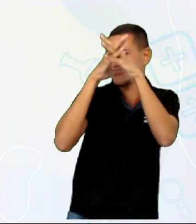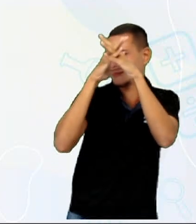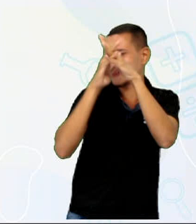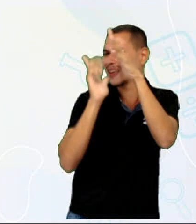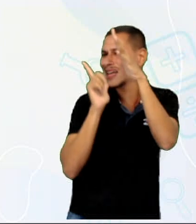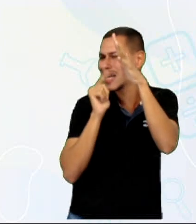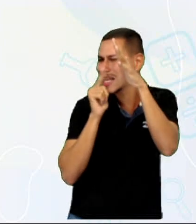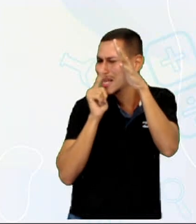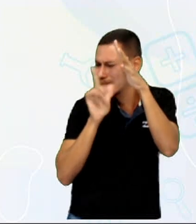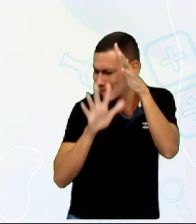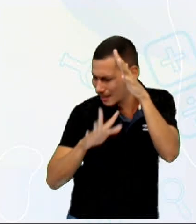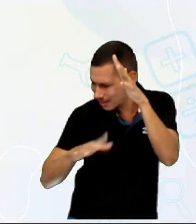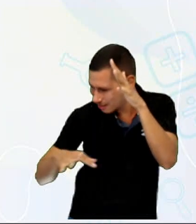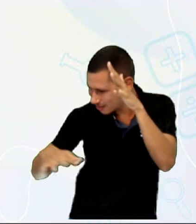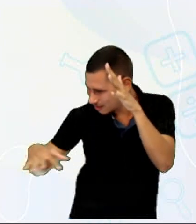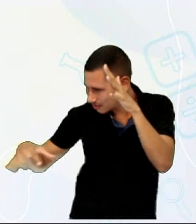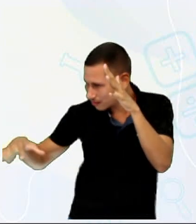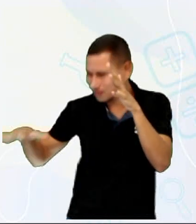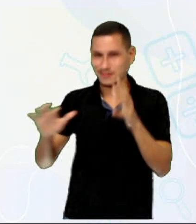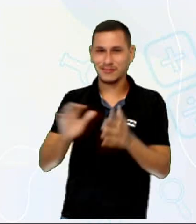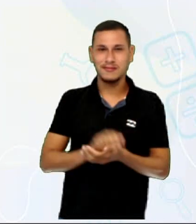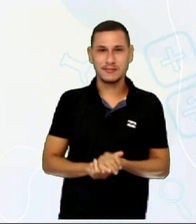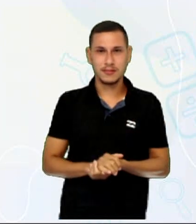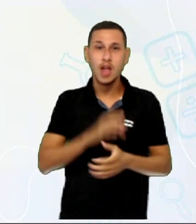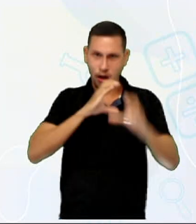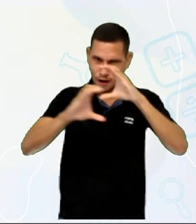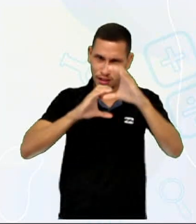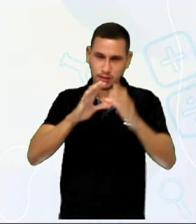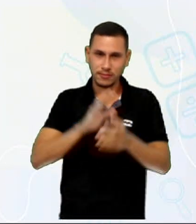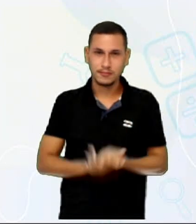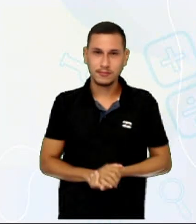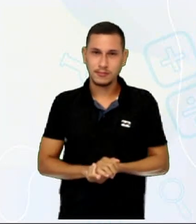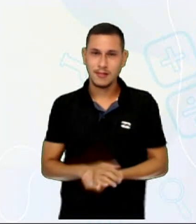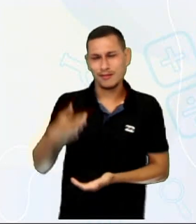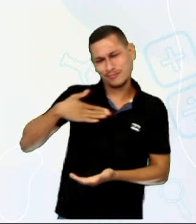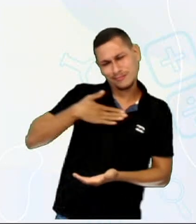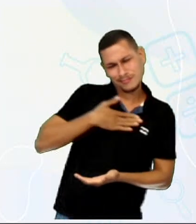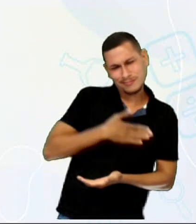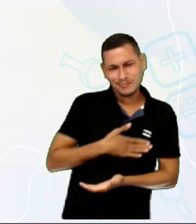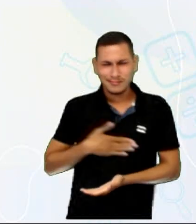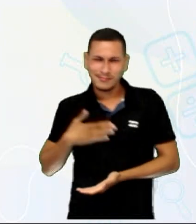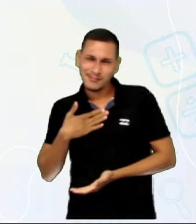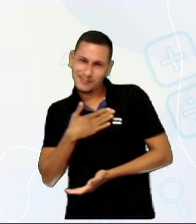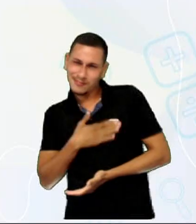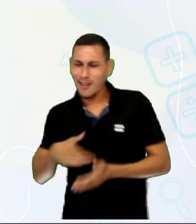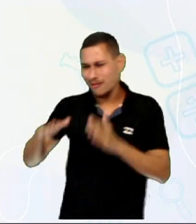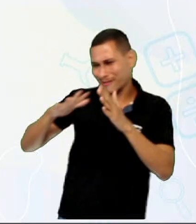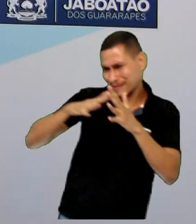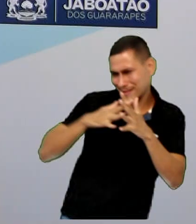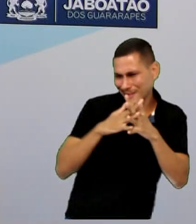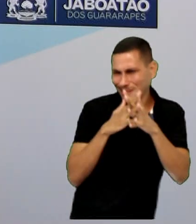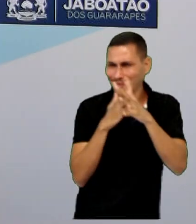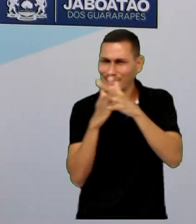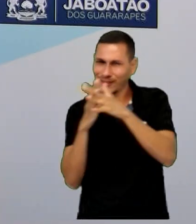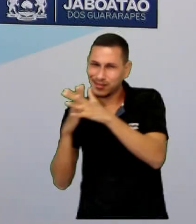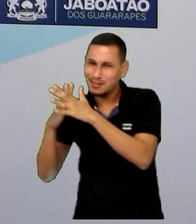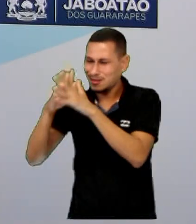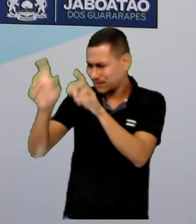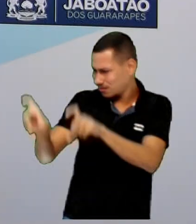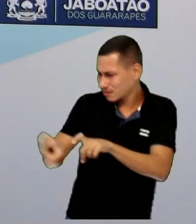da beira do rio. Cantando. É tão gostoso, mora lá na